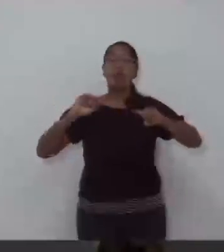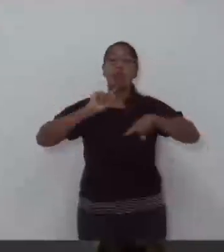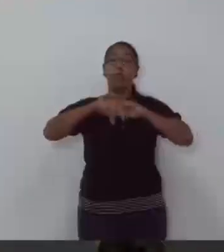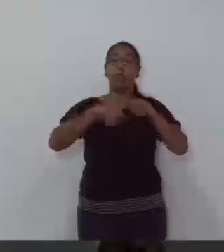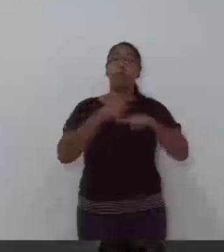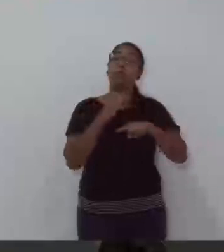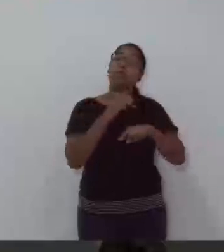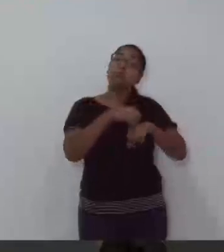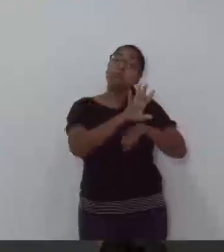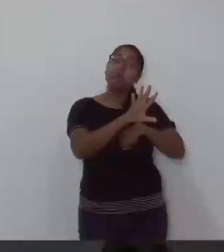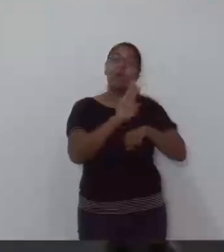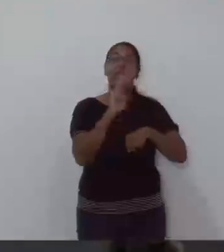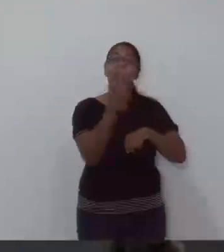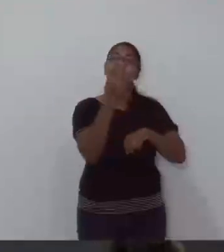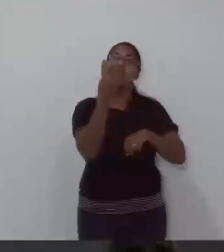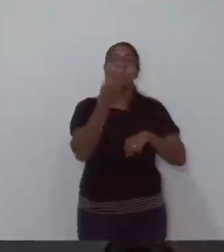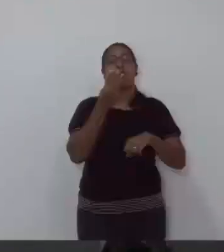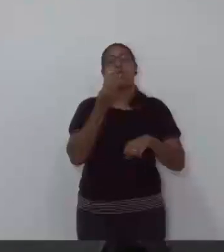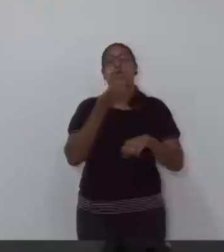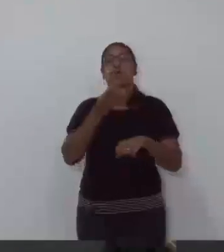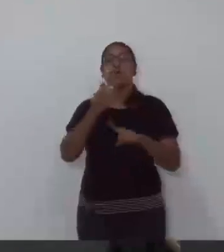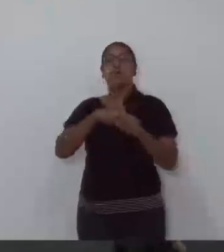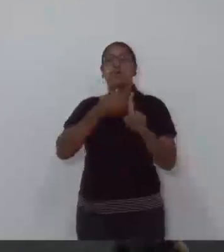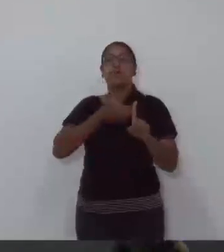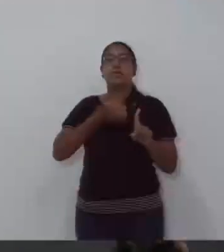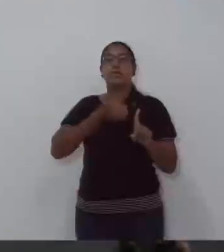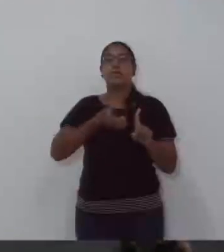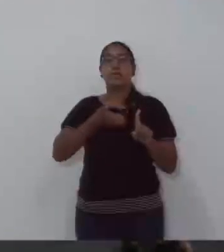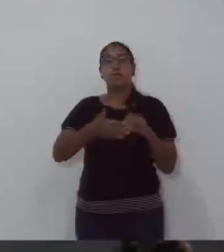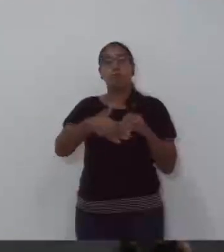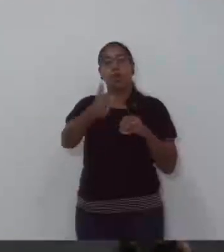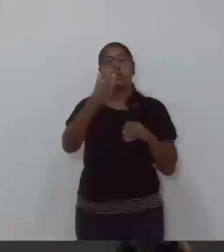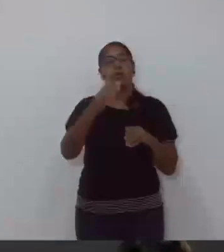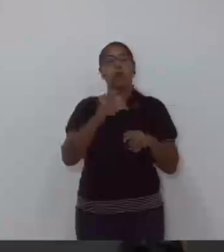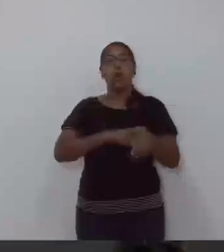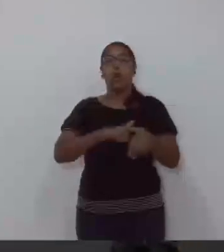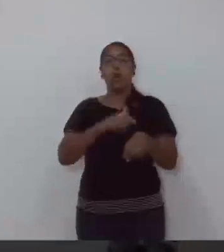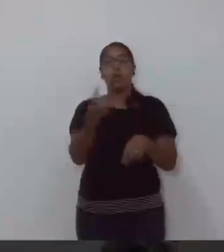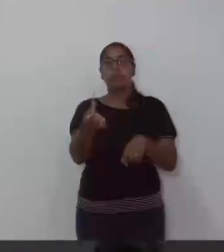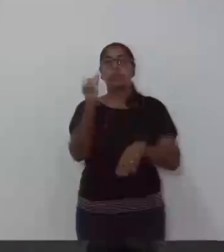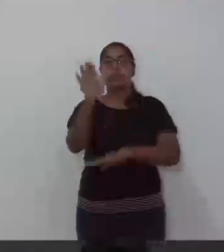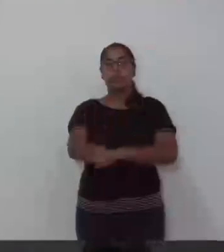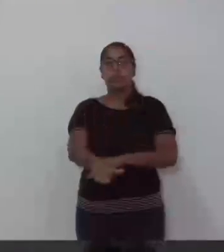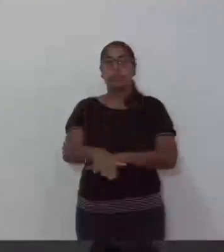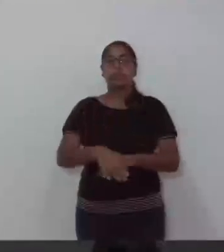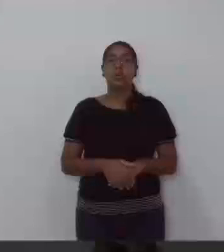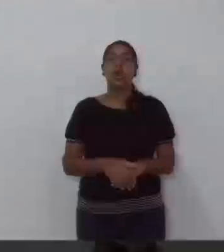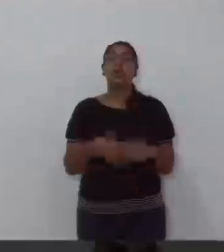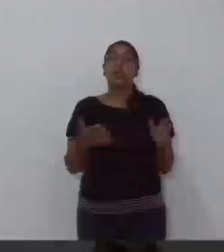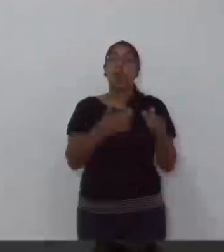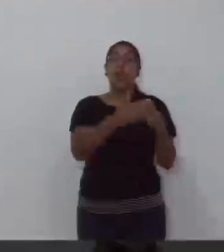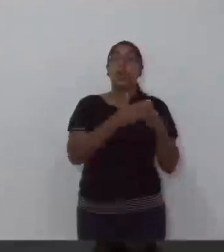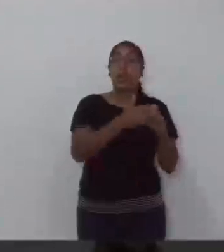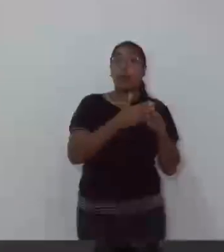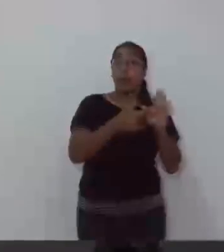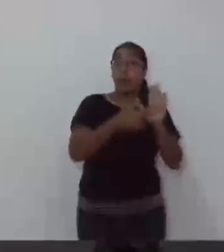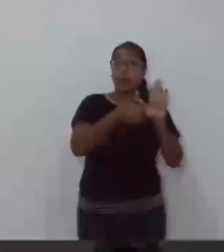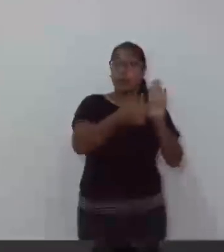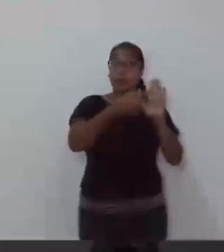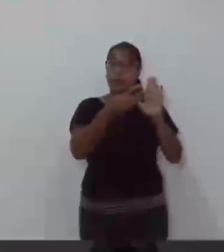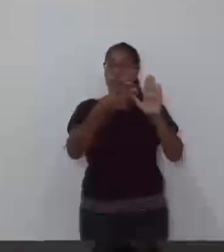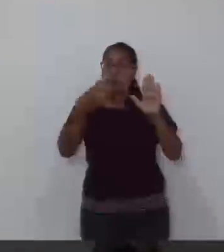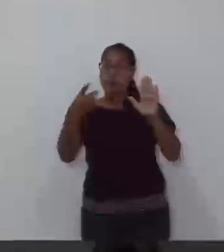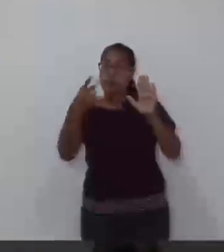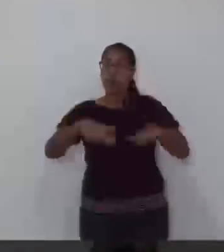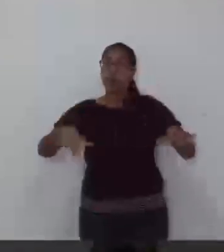3 de dezembro de 2019, a partir das 18 horas. Está em discussão e votação o requerimento número